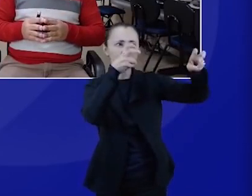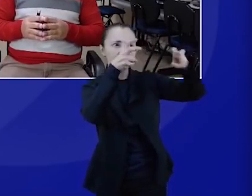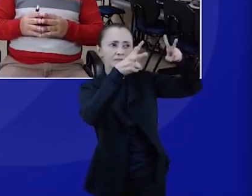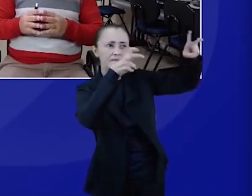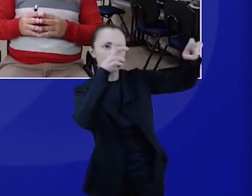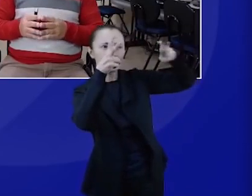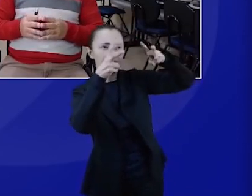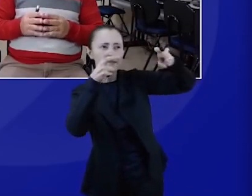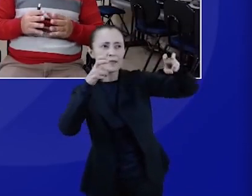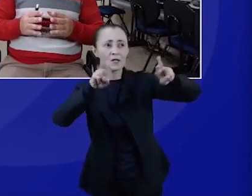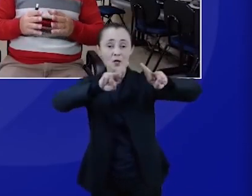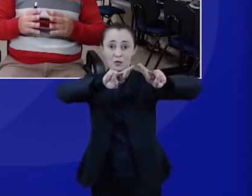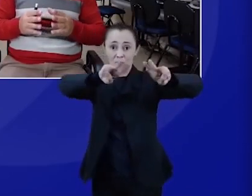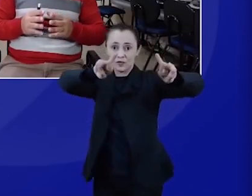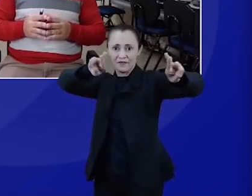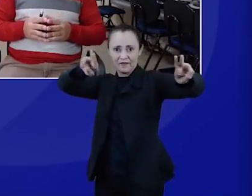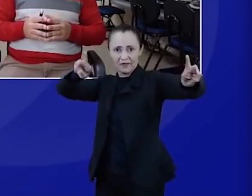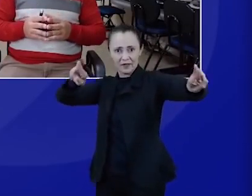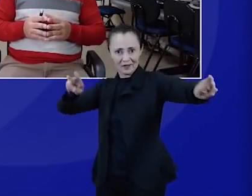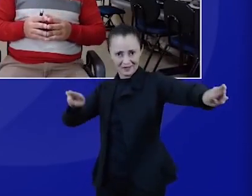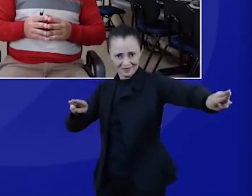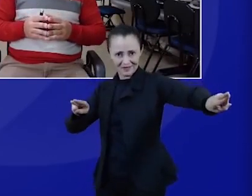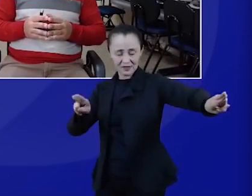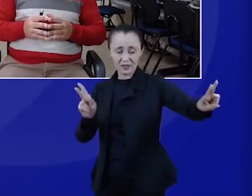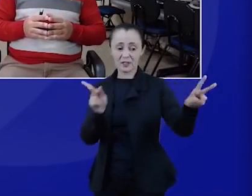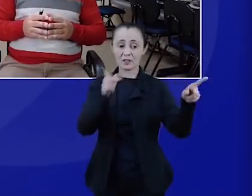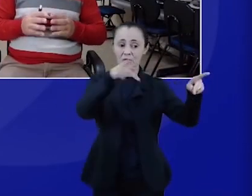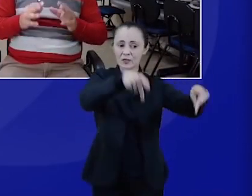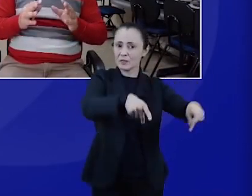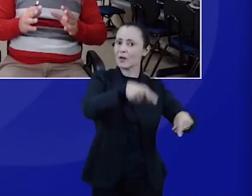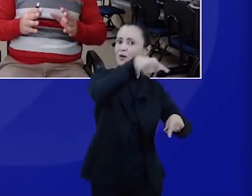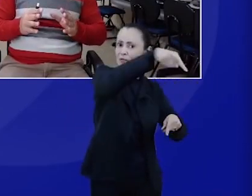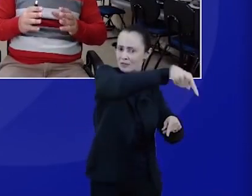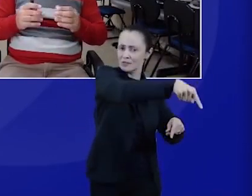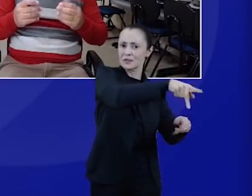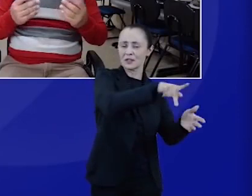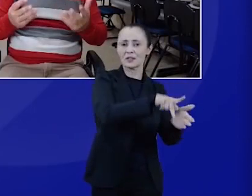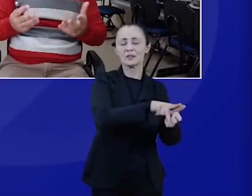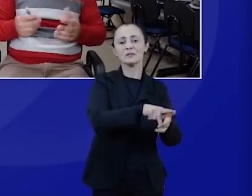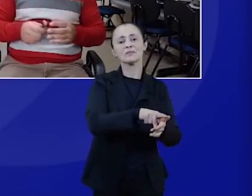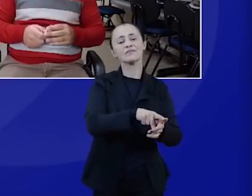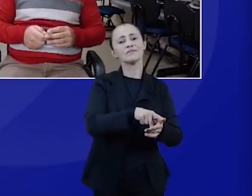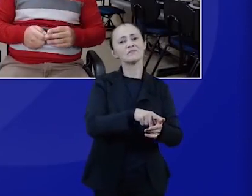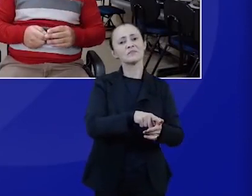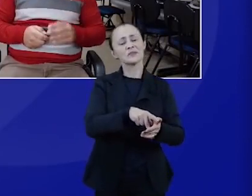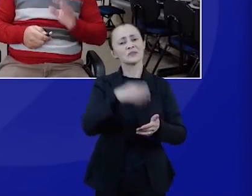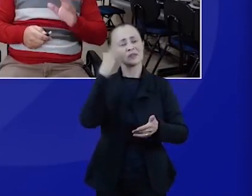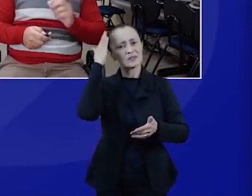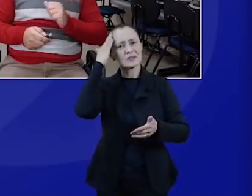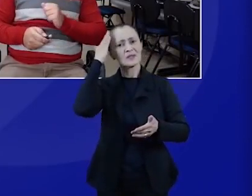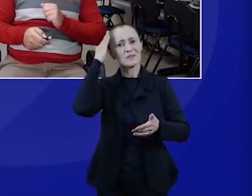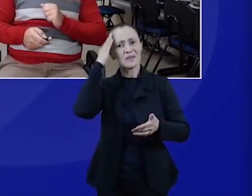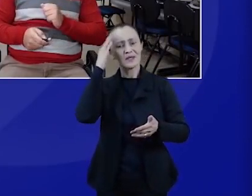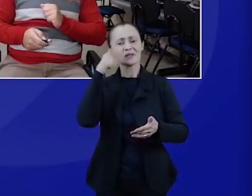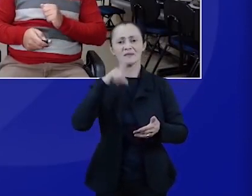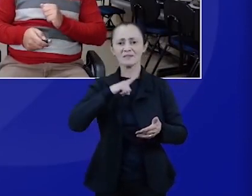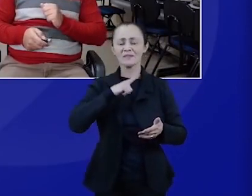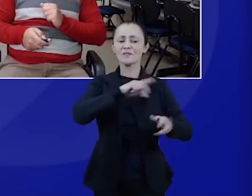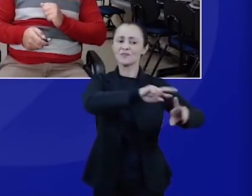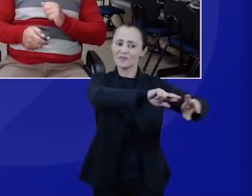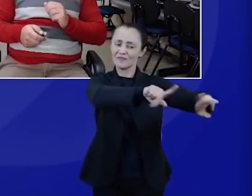diferenças, ordem diversa entre os povos do campo e saber que o campo é heterogêneo e muito